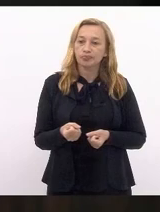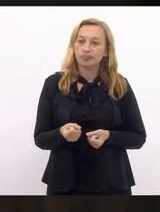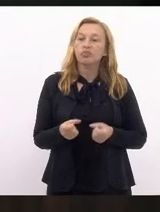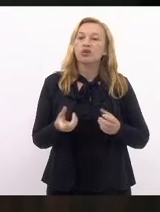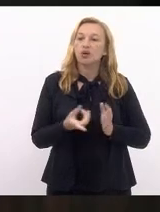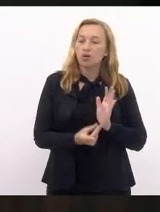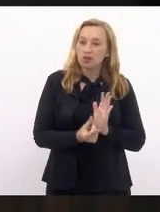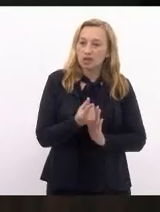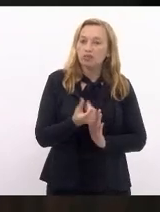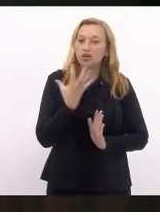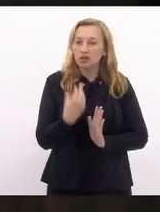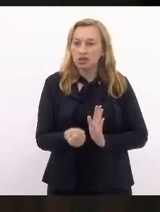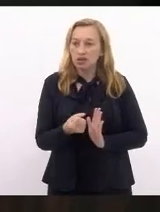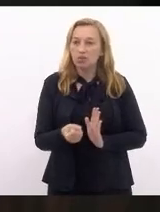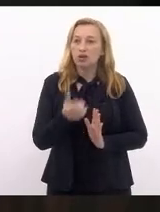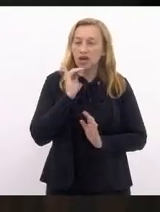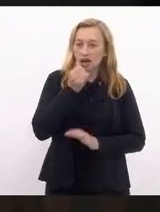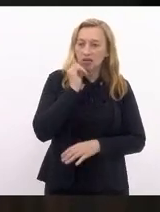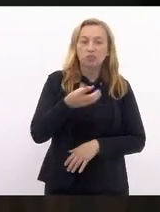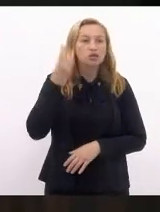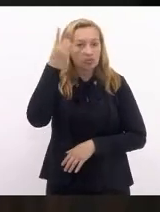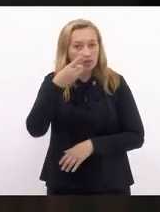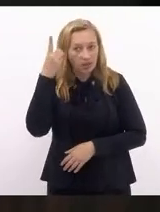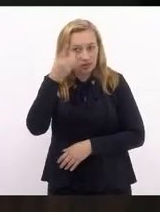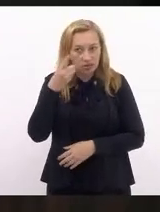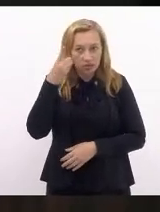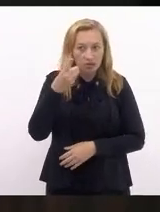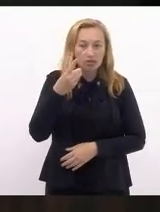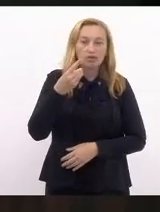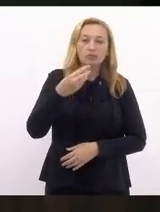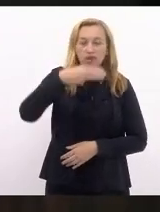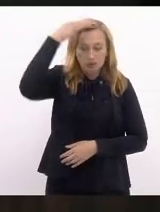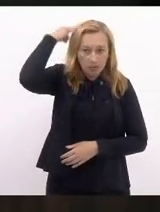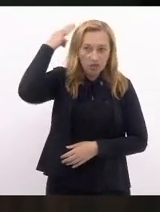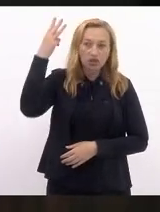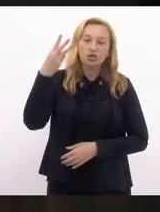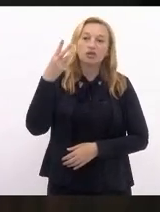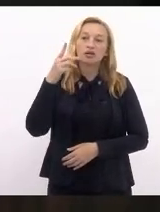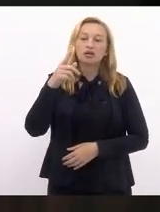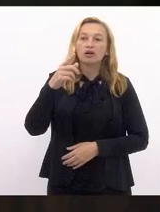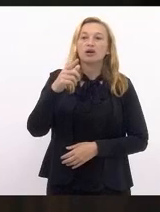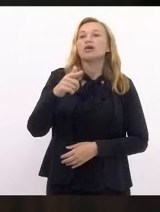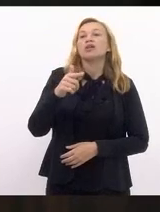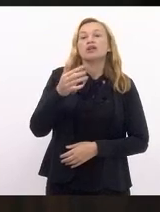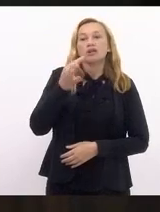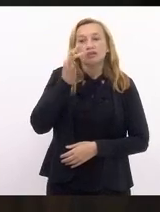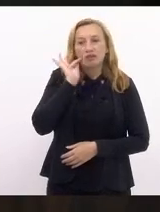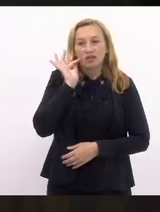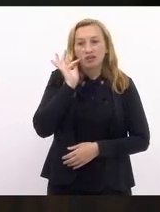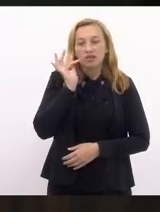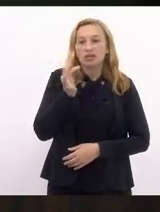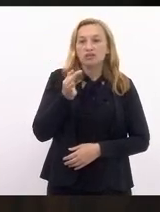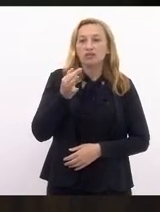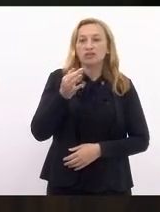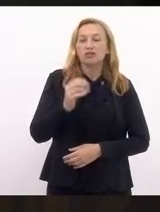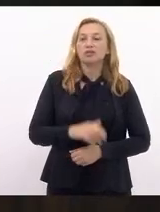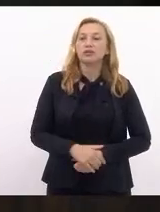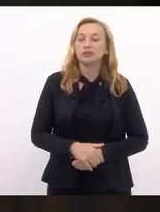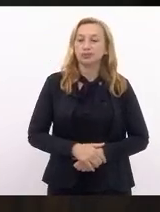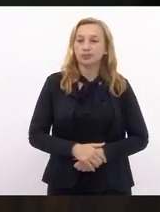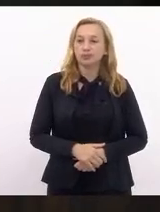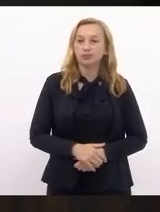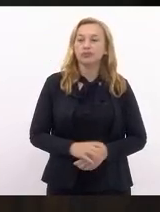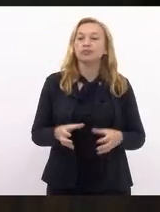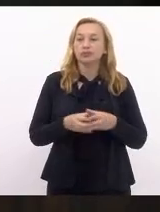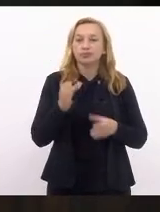o orçamento favorável relatores deputados mas Pacheco Lopes ela fim do es Paulo Rosenberg em de Matos Pacheco venda